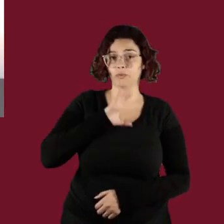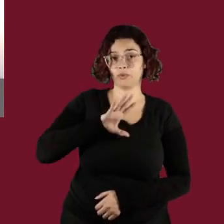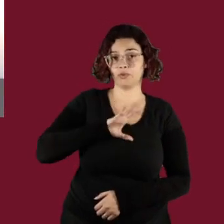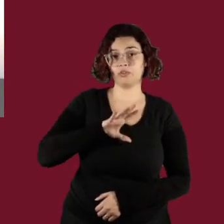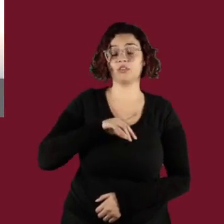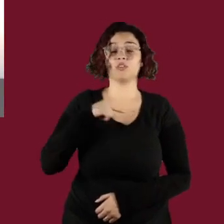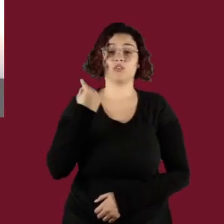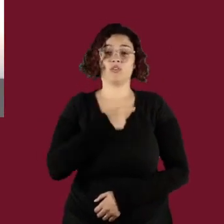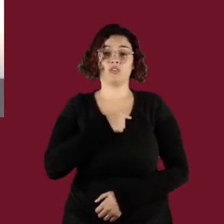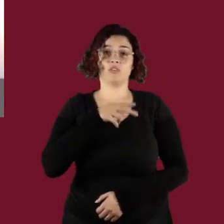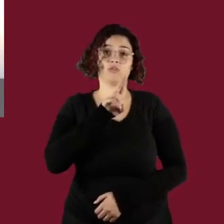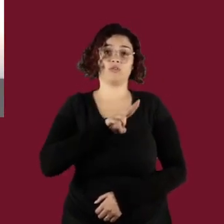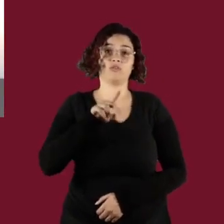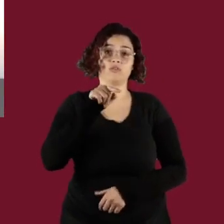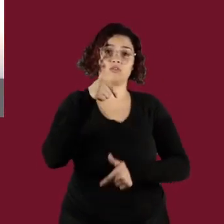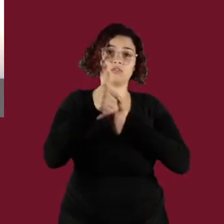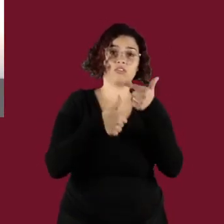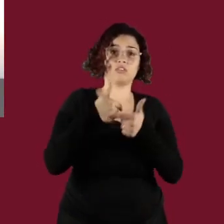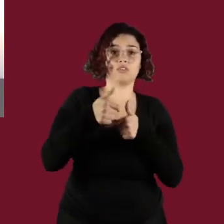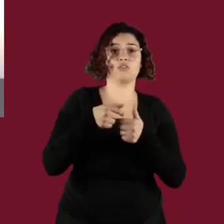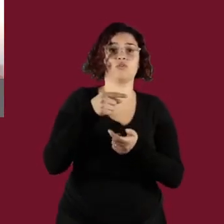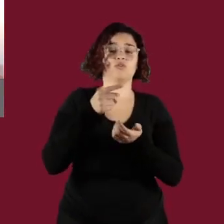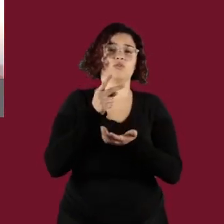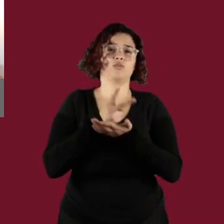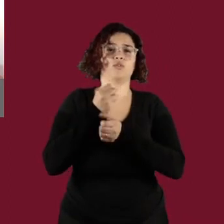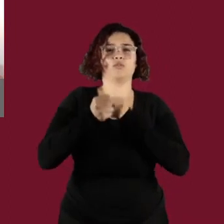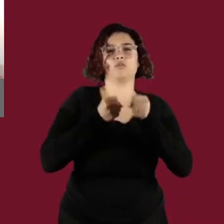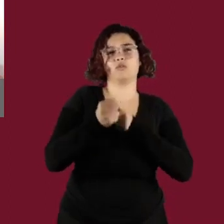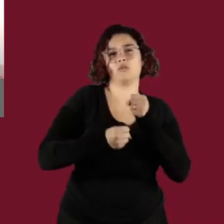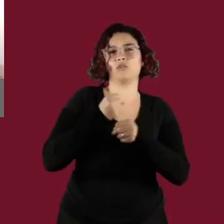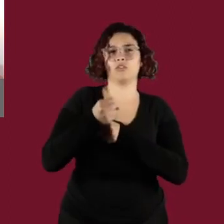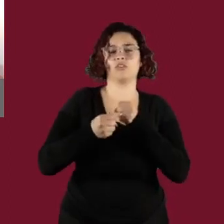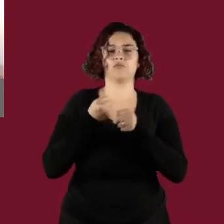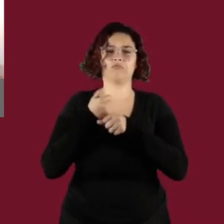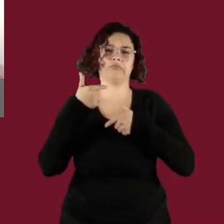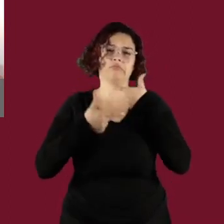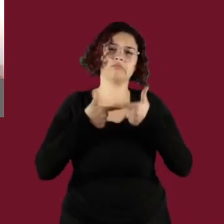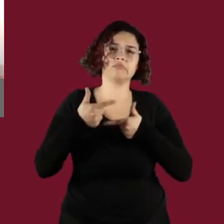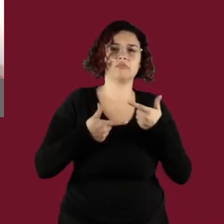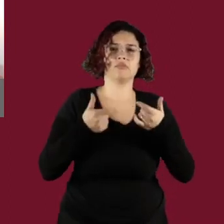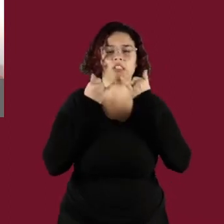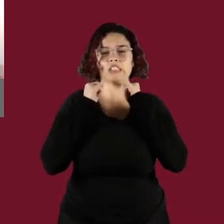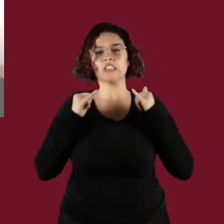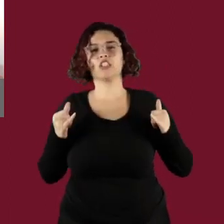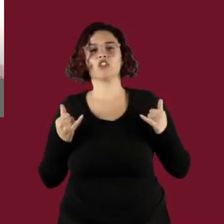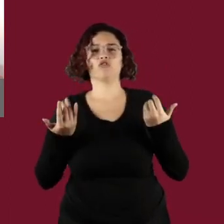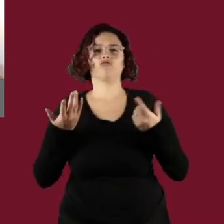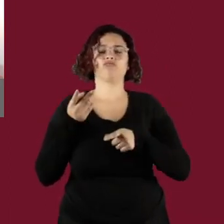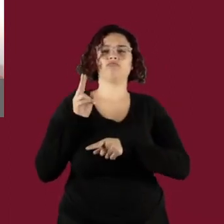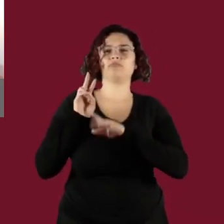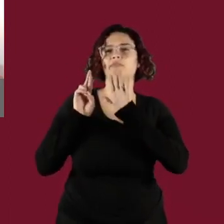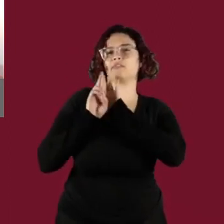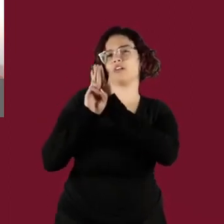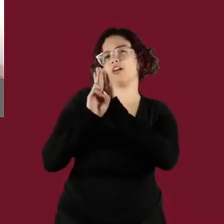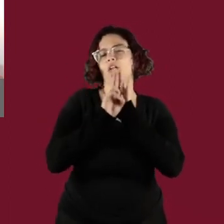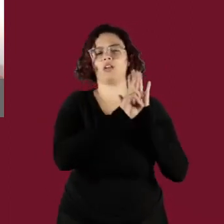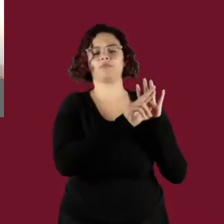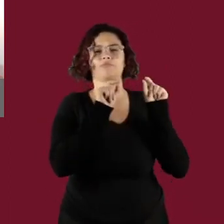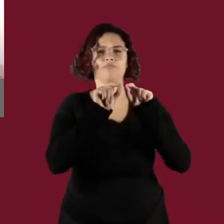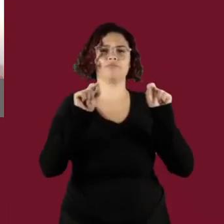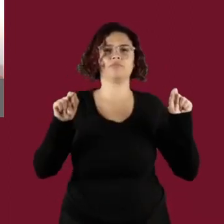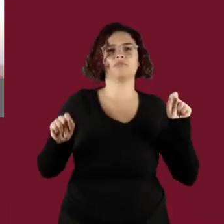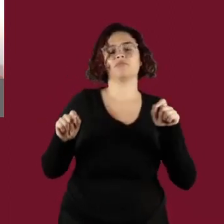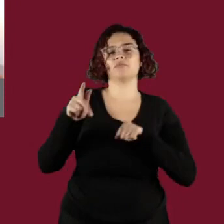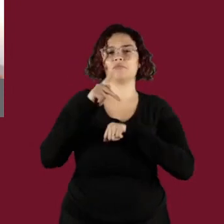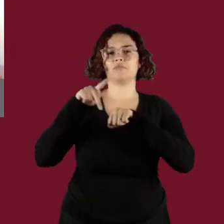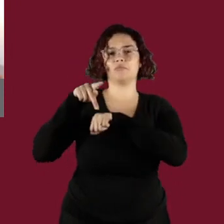lá no Eleutério, todos os anos naquela sala, com tanta energia, com representantes, a mais alta representação de todos esses